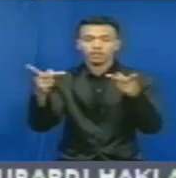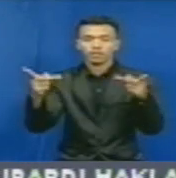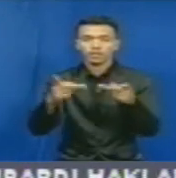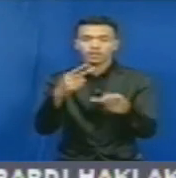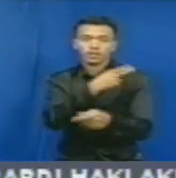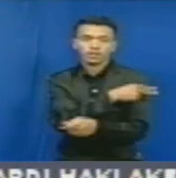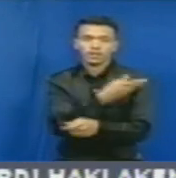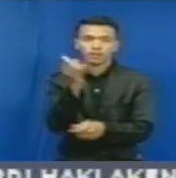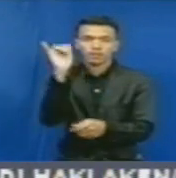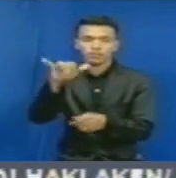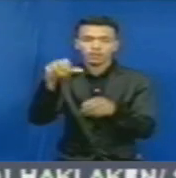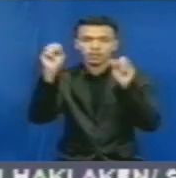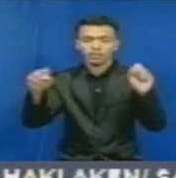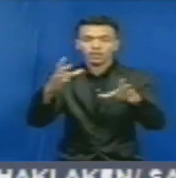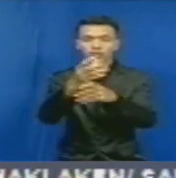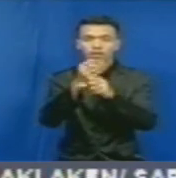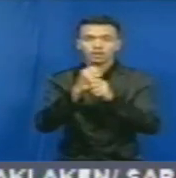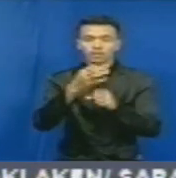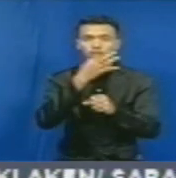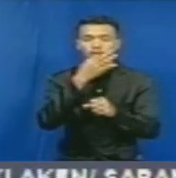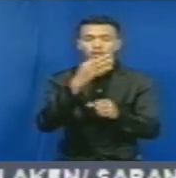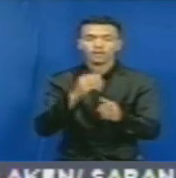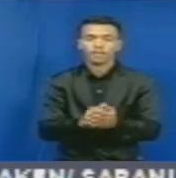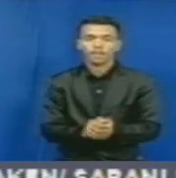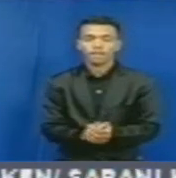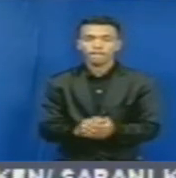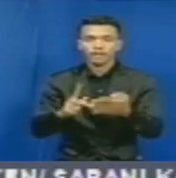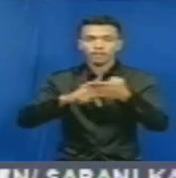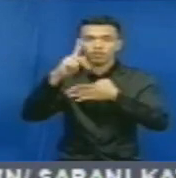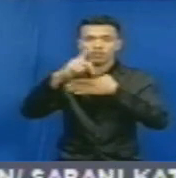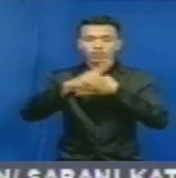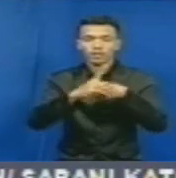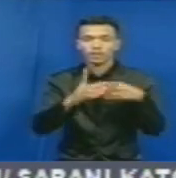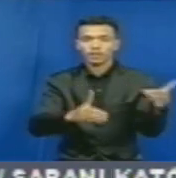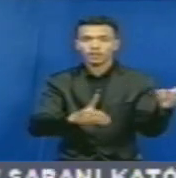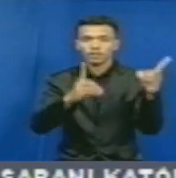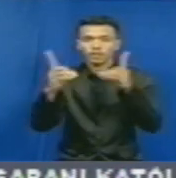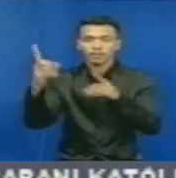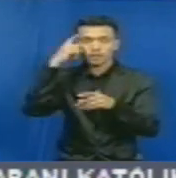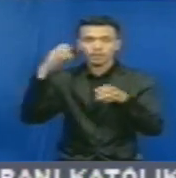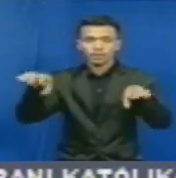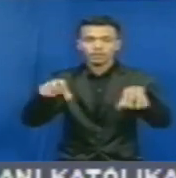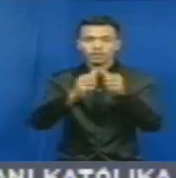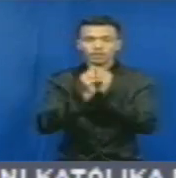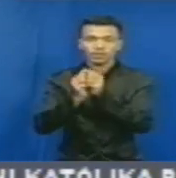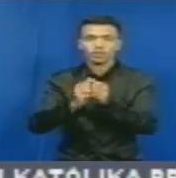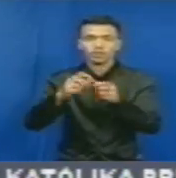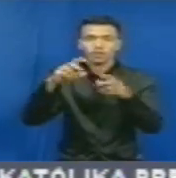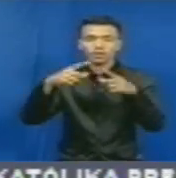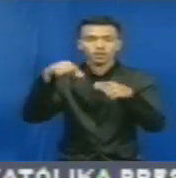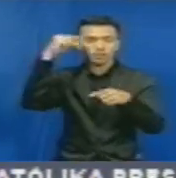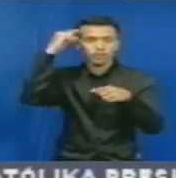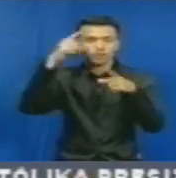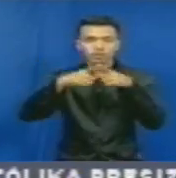sira belesimu ya sira aihansir ne direita usira. O programa né, realiza também cooperação entre o Governo do Japão e o Ministério da Solidariedade